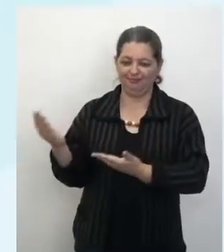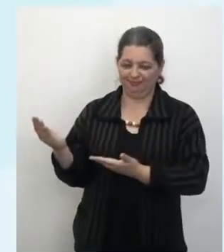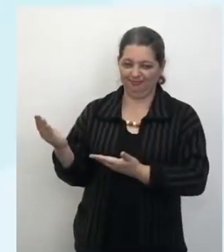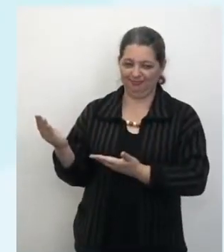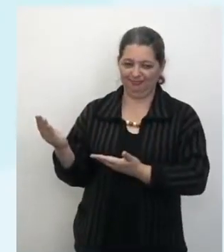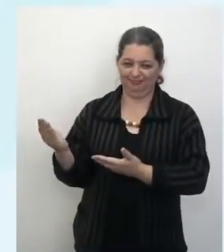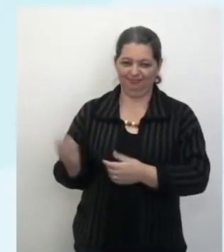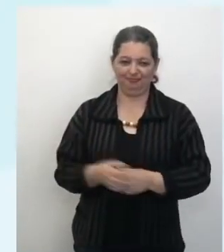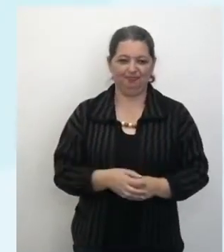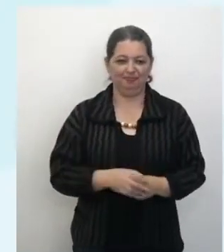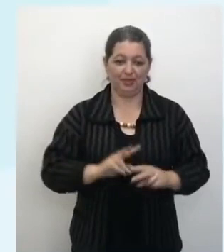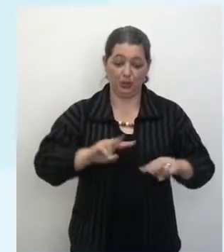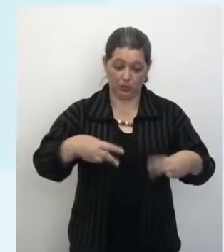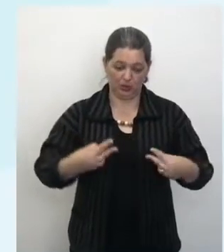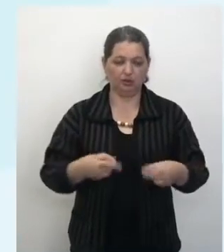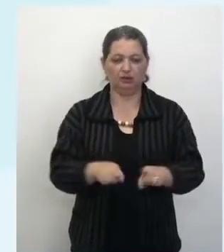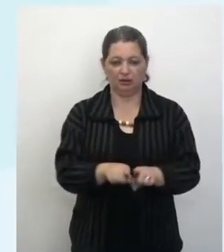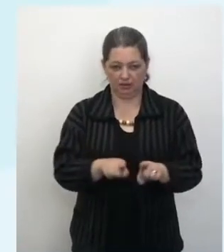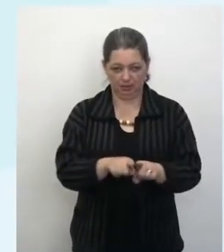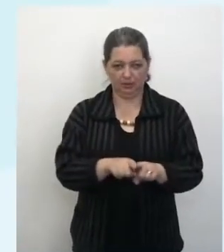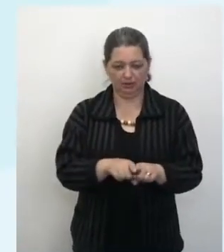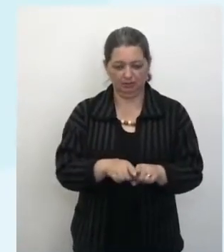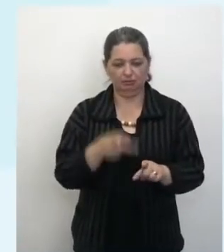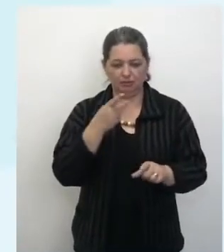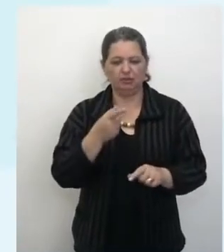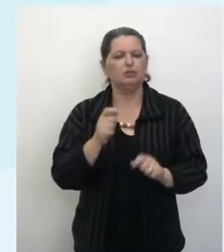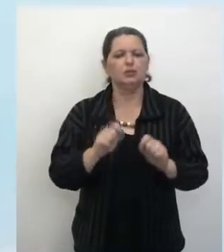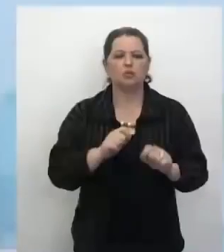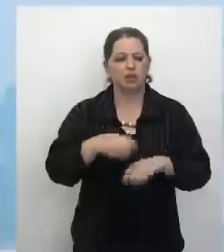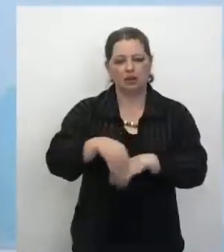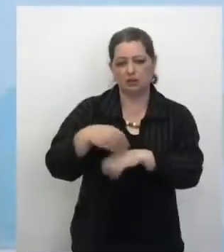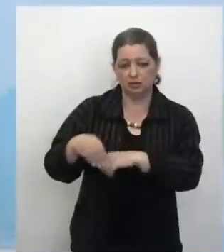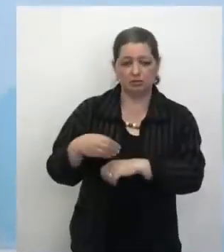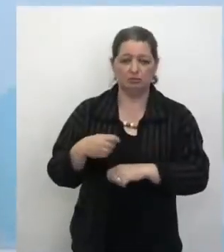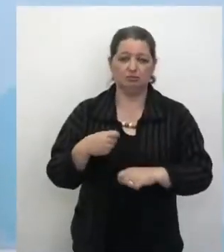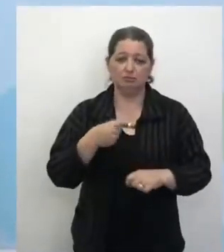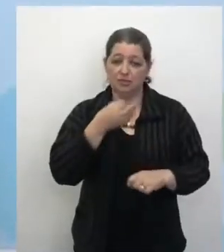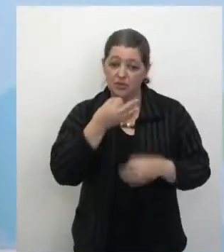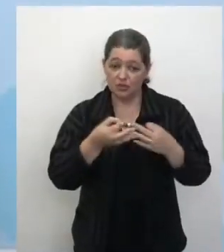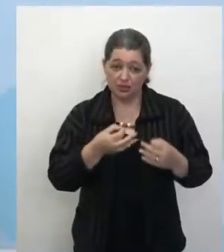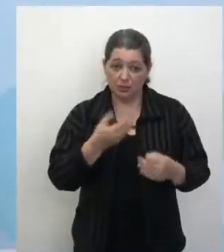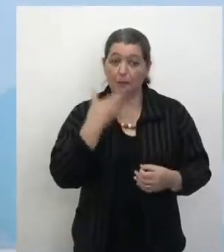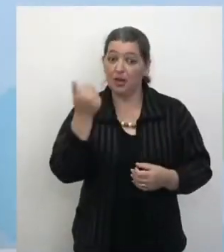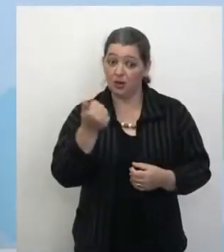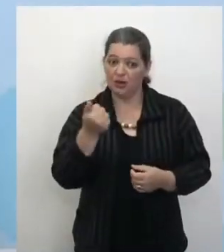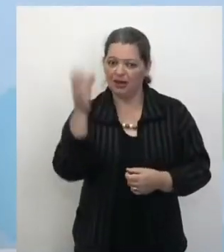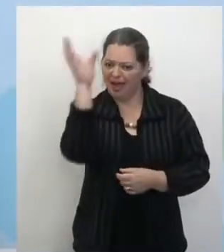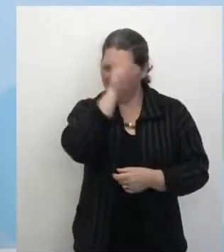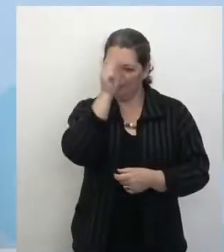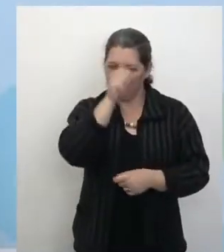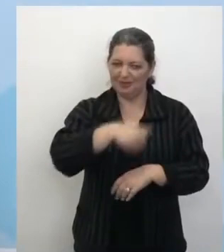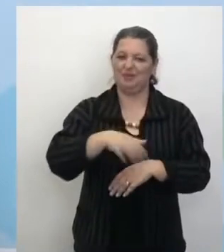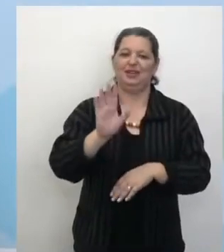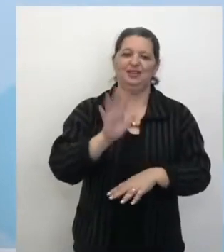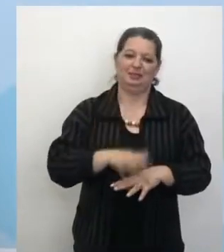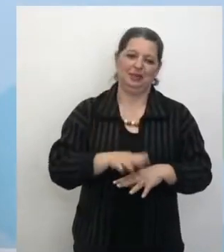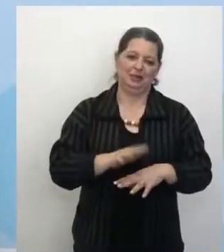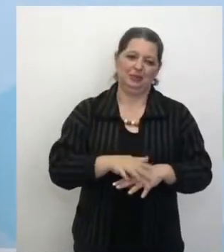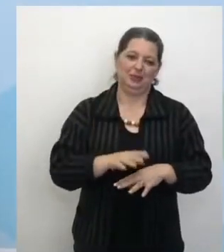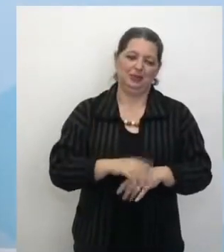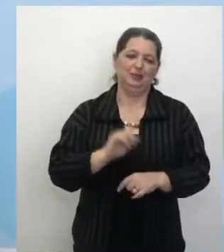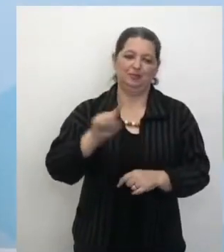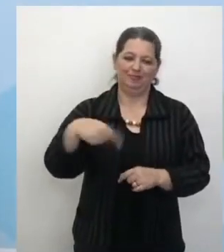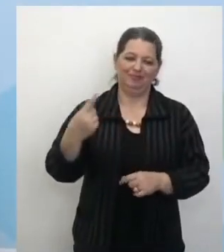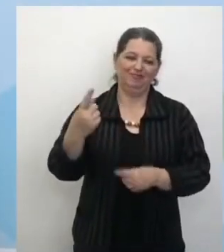link. Entre lá, diga o que nós precisamos melhorar para que você aprenda mais matemática.